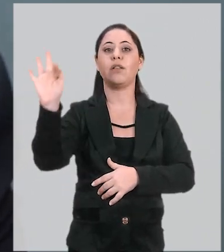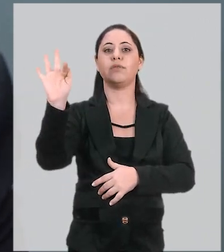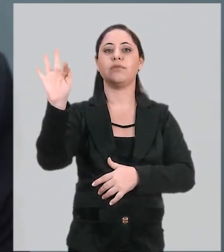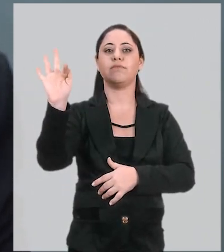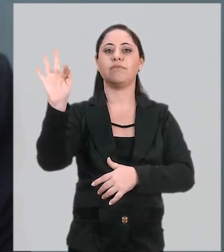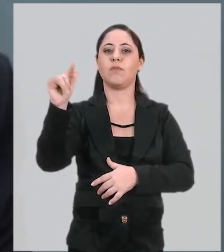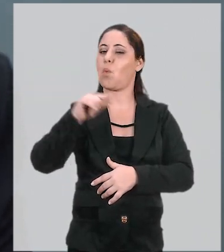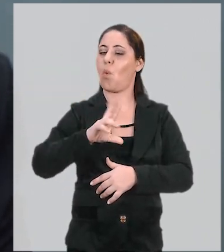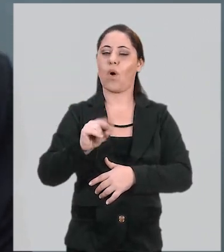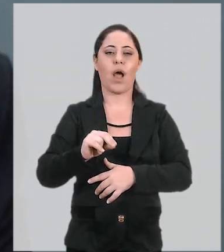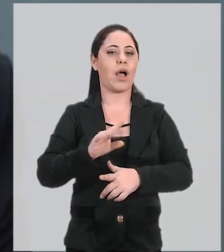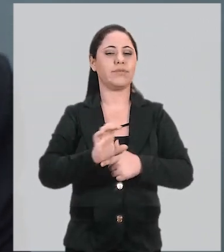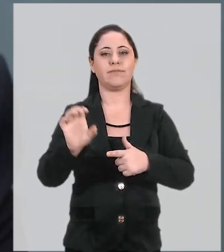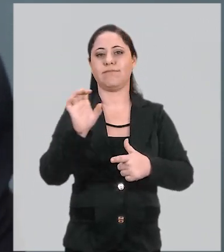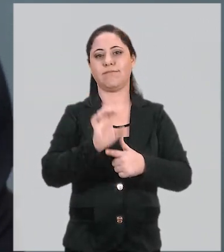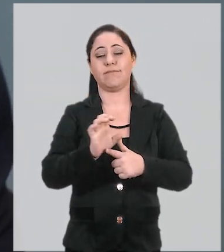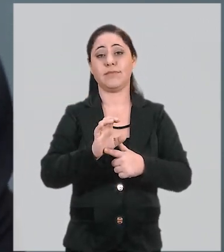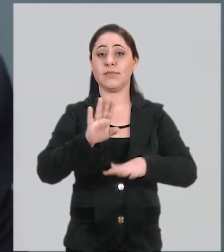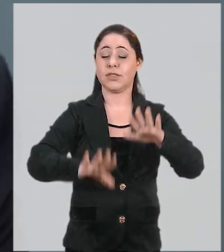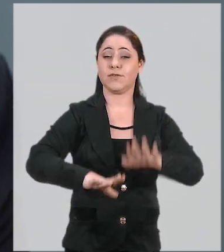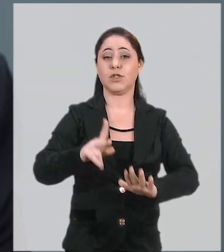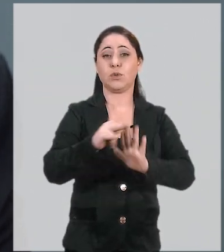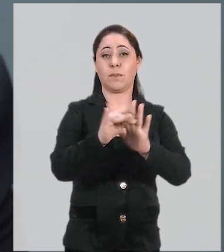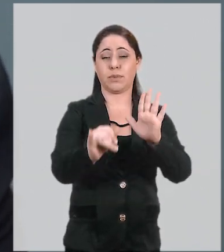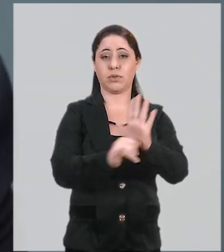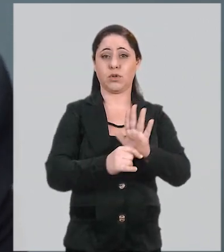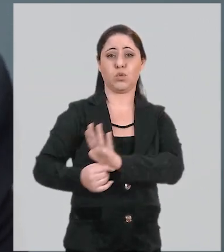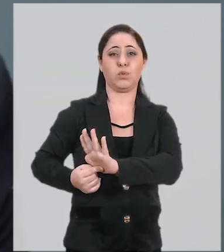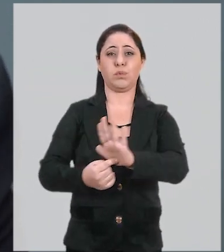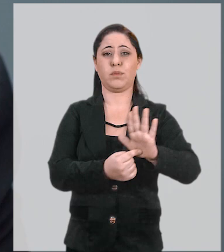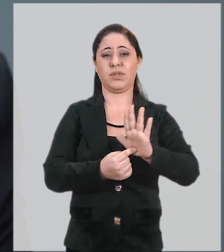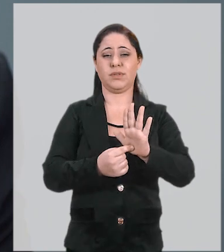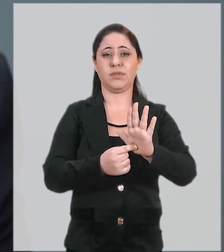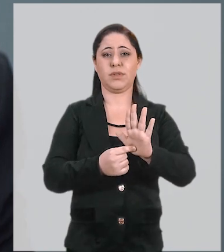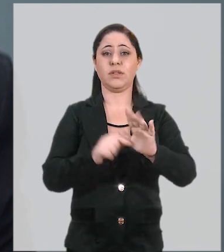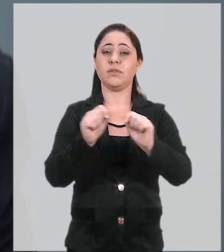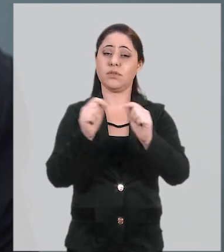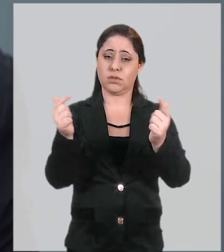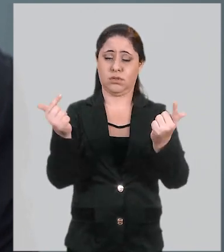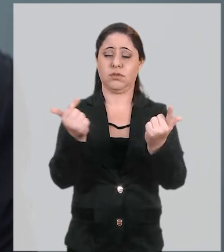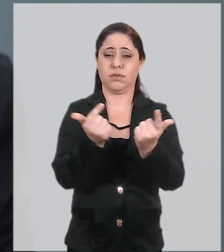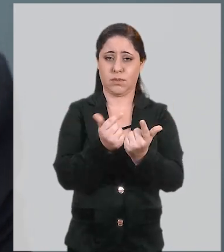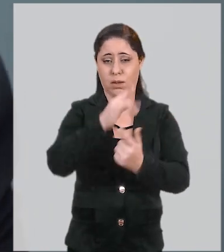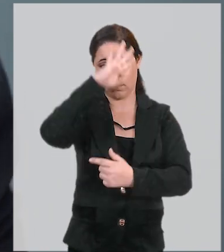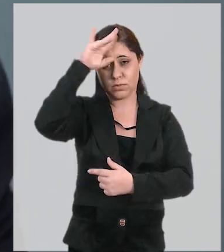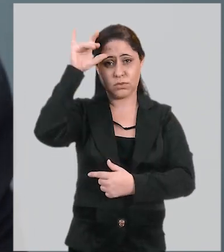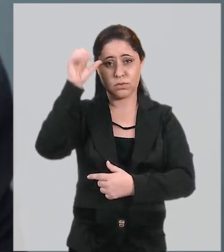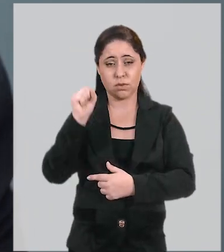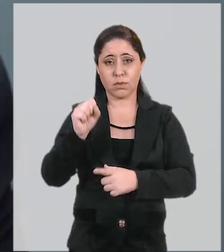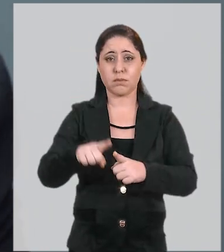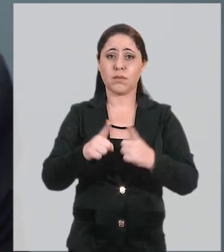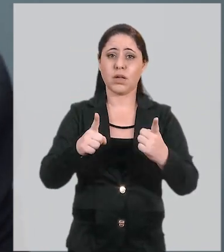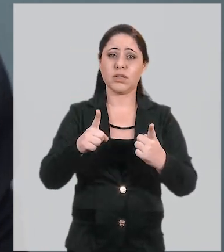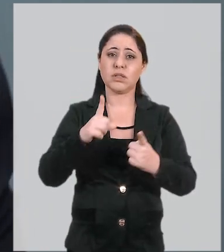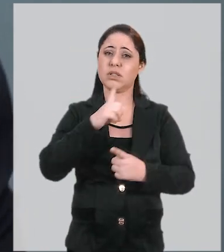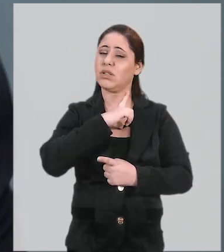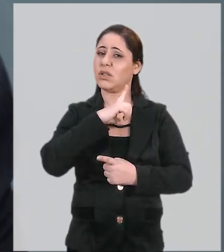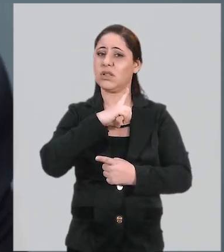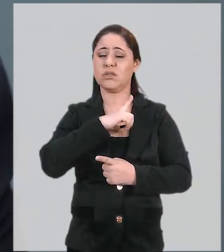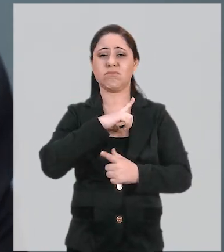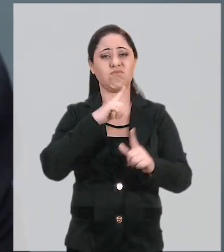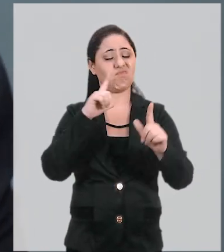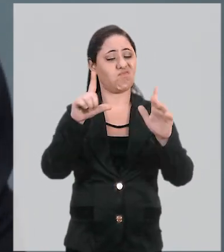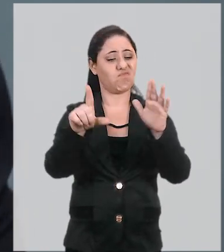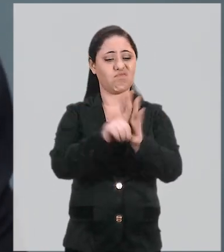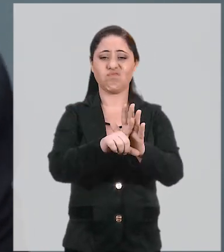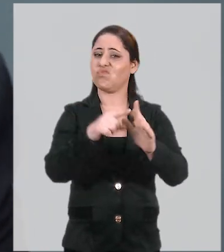federal. Então, são vários projetos que às vezes são apresentados na Assembleia Legislativa do Mato Grosso do Sul e que tem o visto de